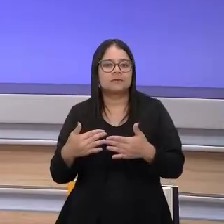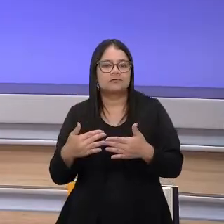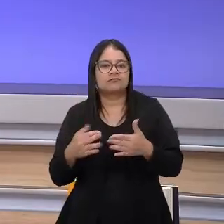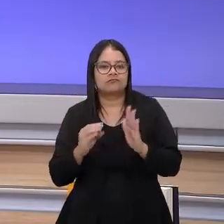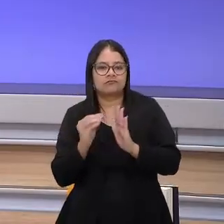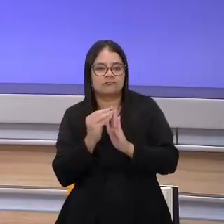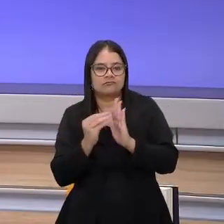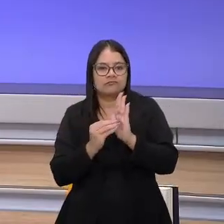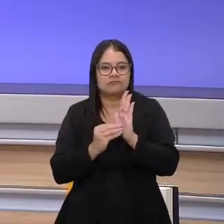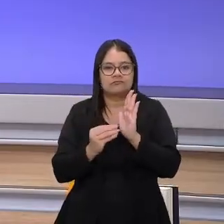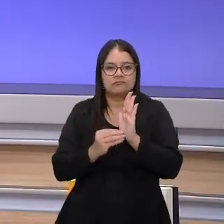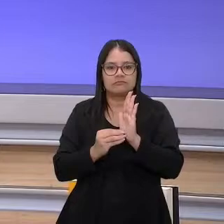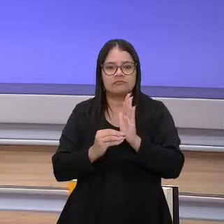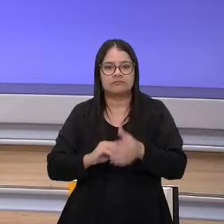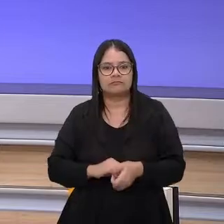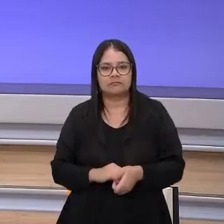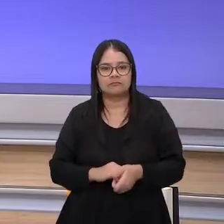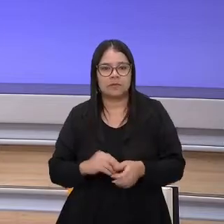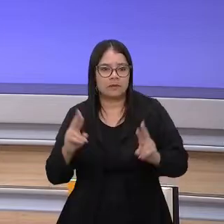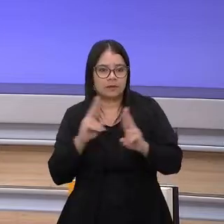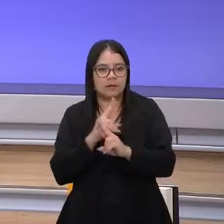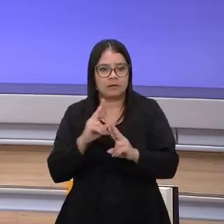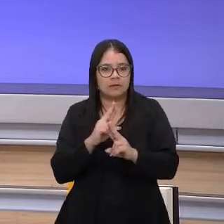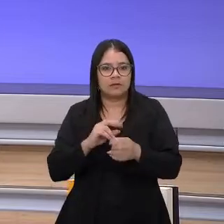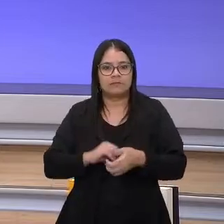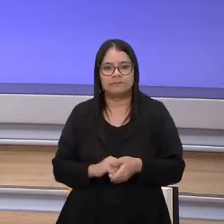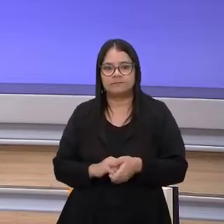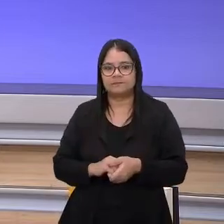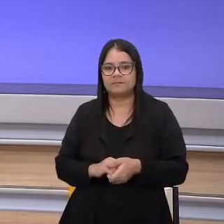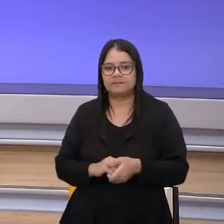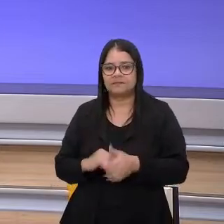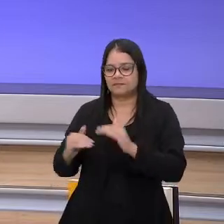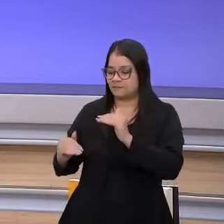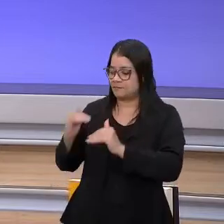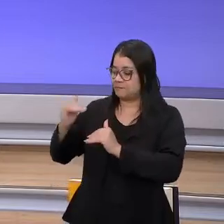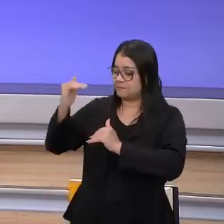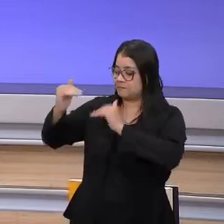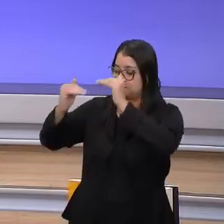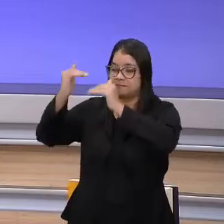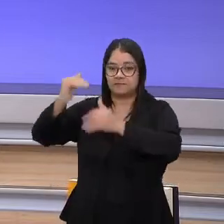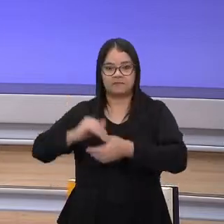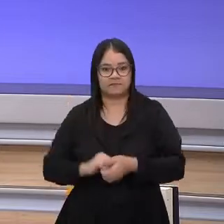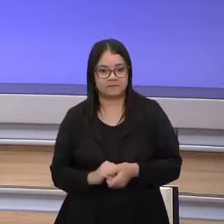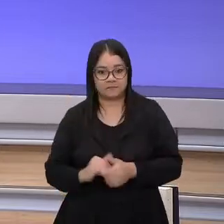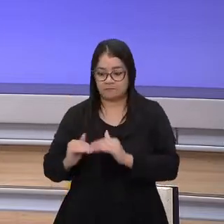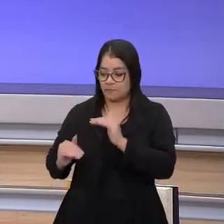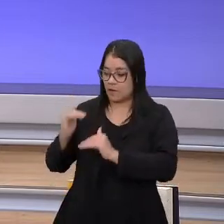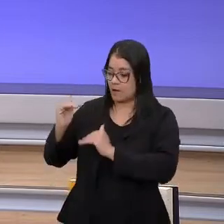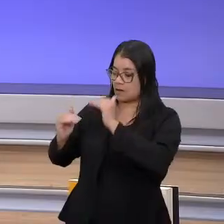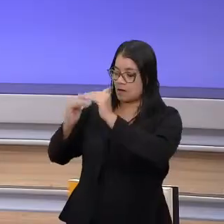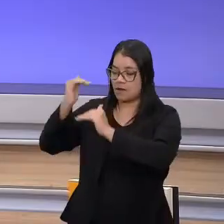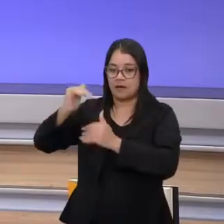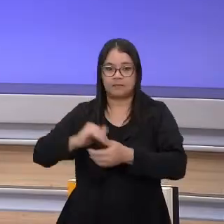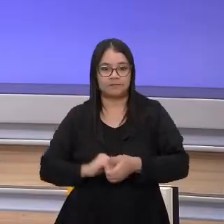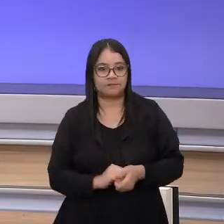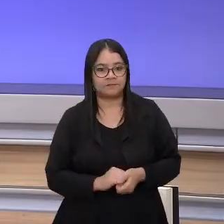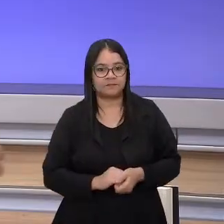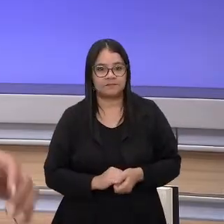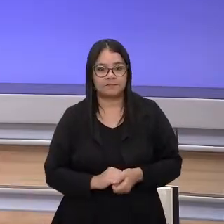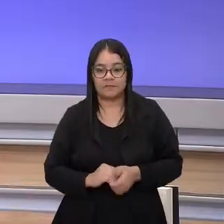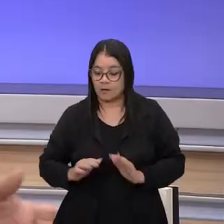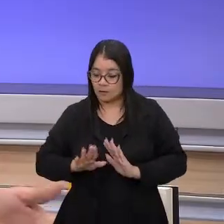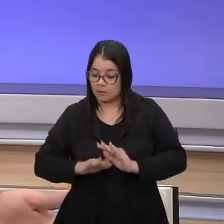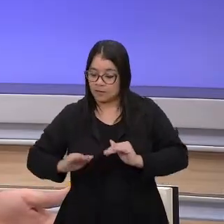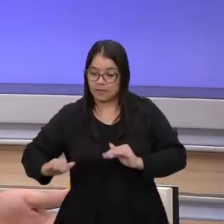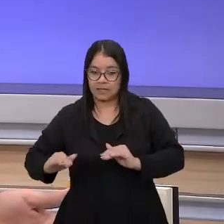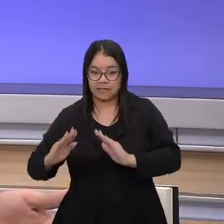da destinação de resíduo agora adulta. Agora adulta, né? Quando eu era criança na